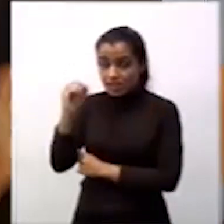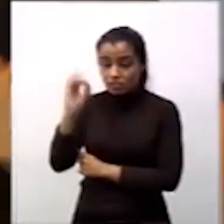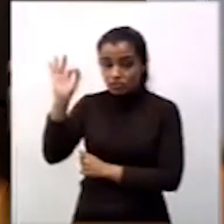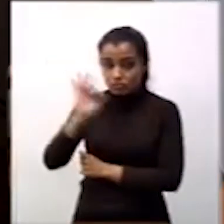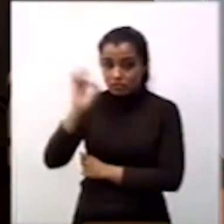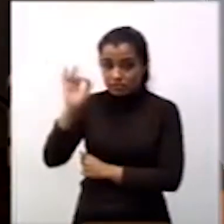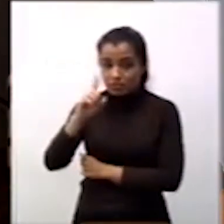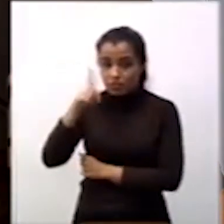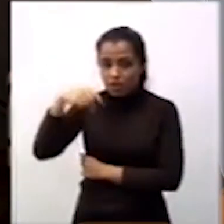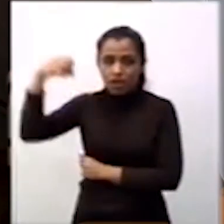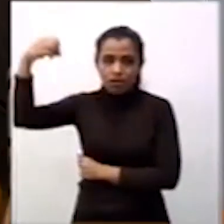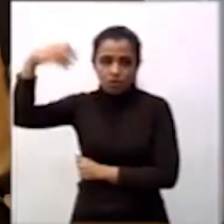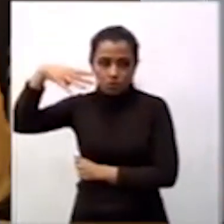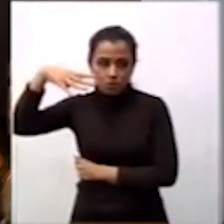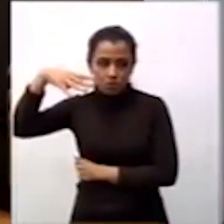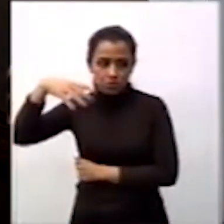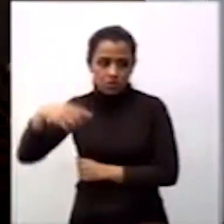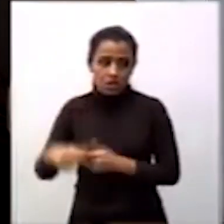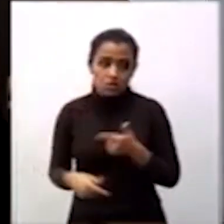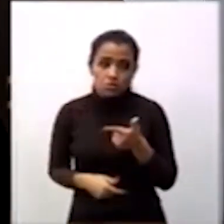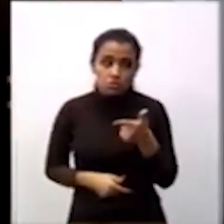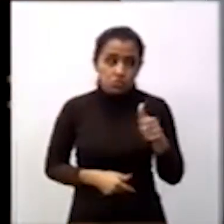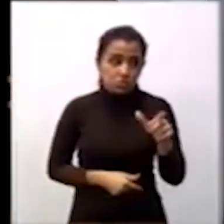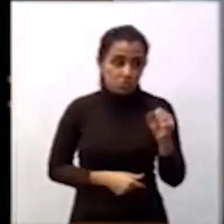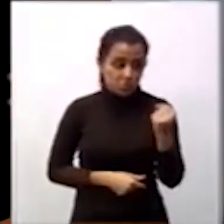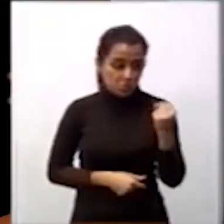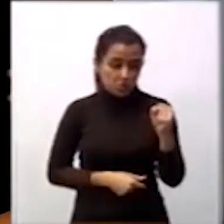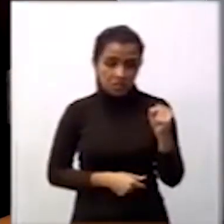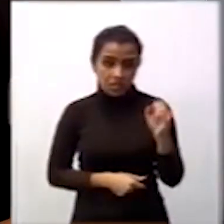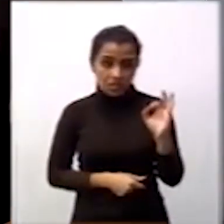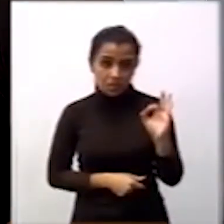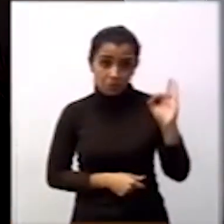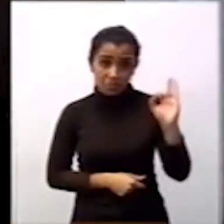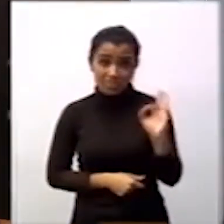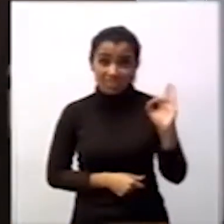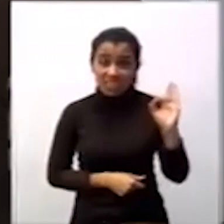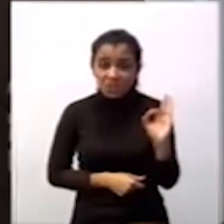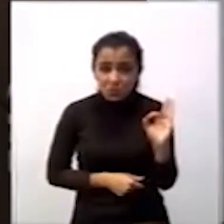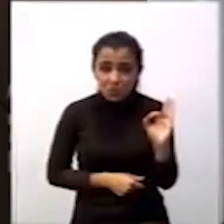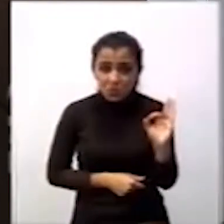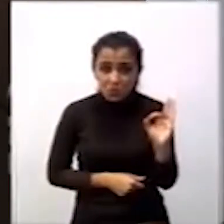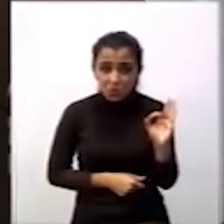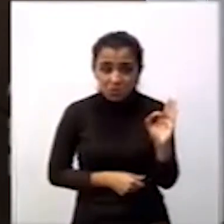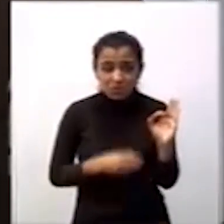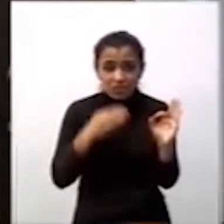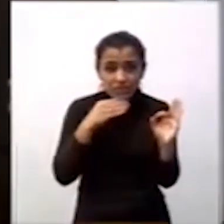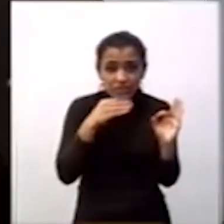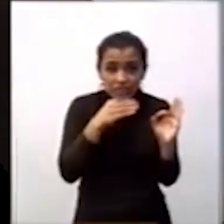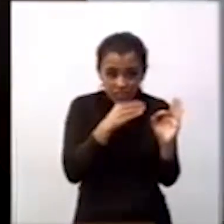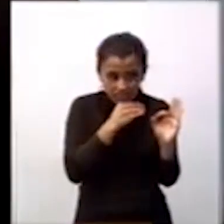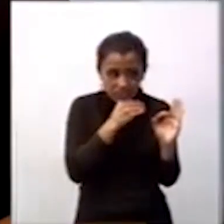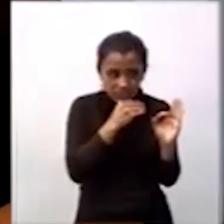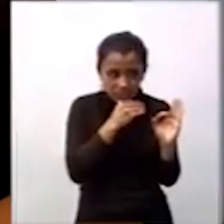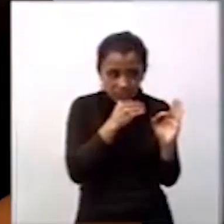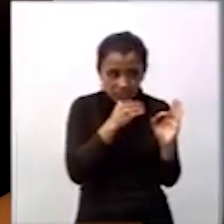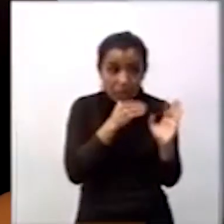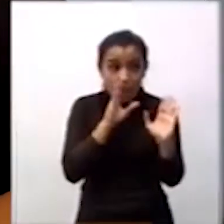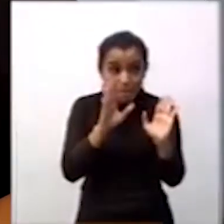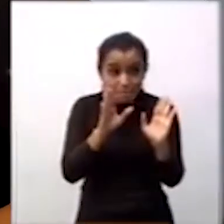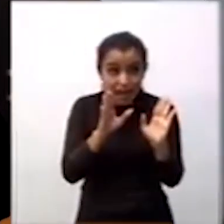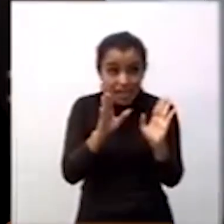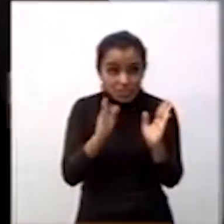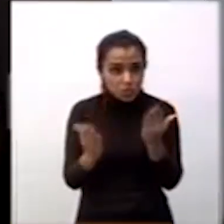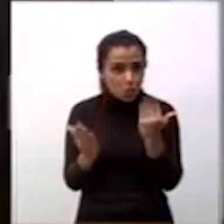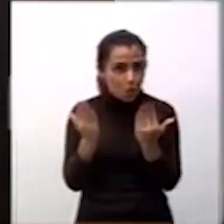Os 80% eram dissipados. Repara, 20% comparado com 80% é pouco, convenhamos. Mas 20% comparado